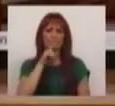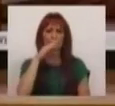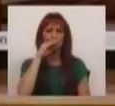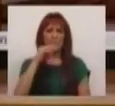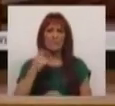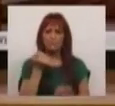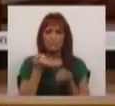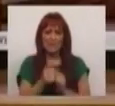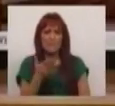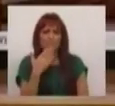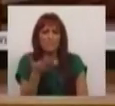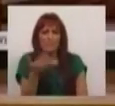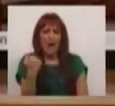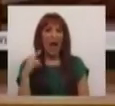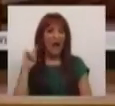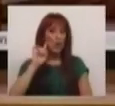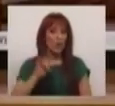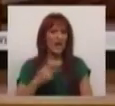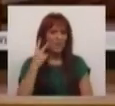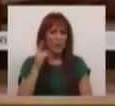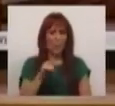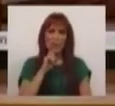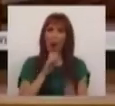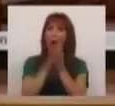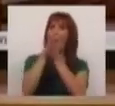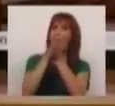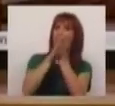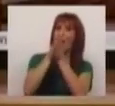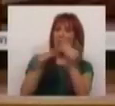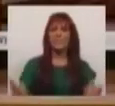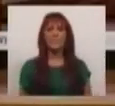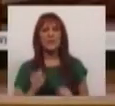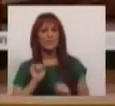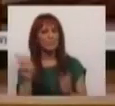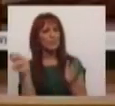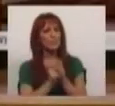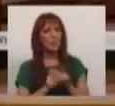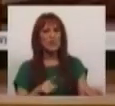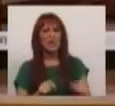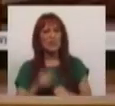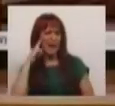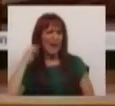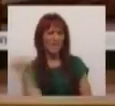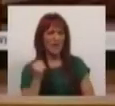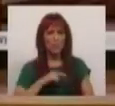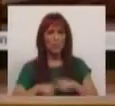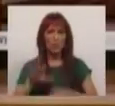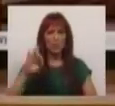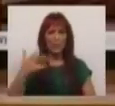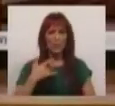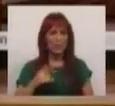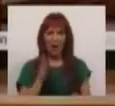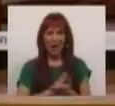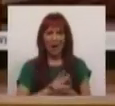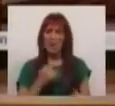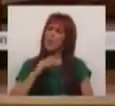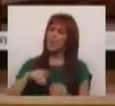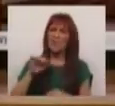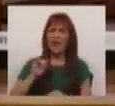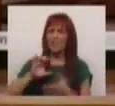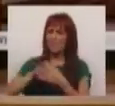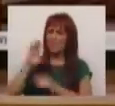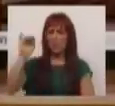e ocultação, até o dia em que viu nela uma oportunidade. Na sua agenda de vingança política, o PSD não hesitou em colocar a Caixa